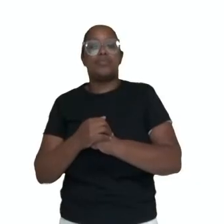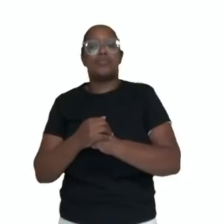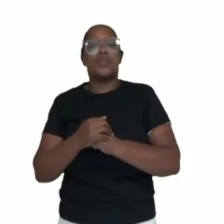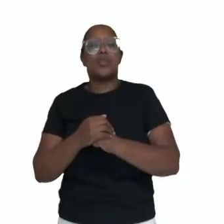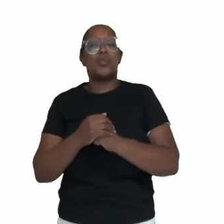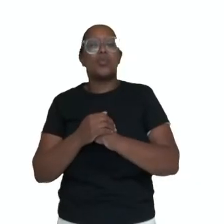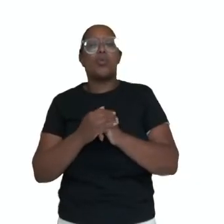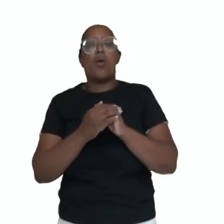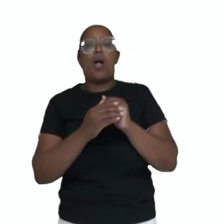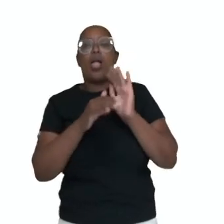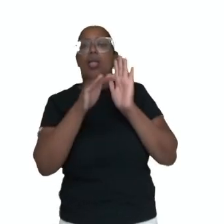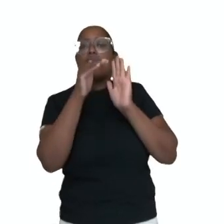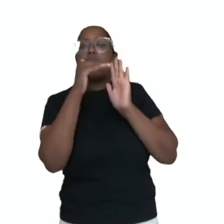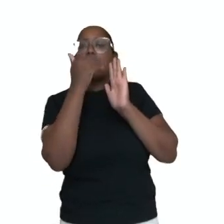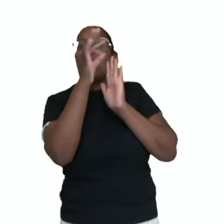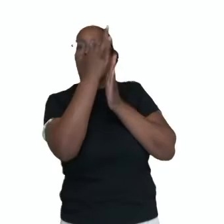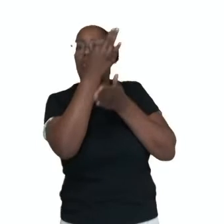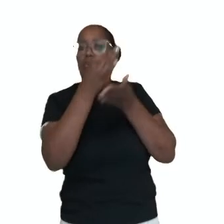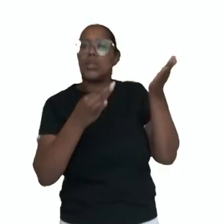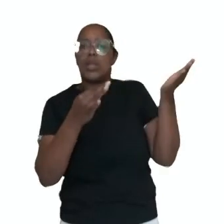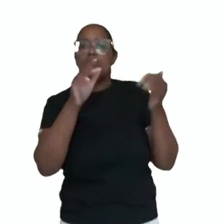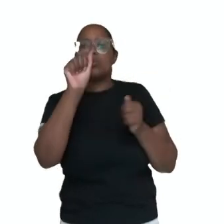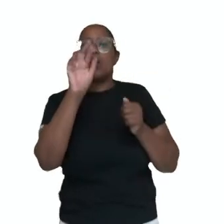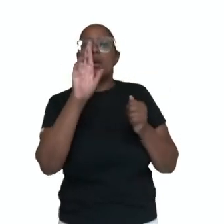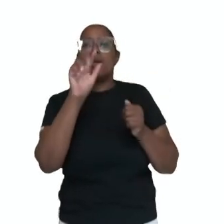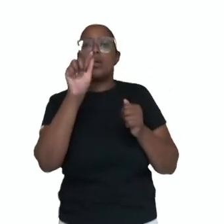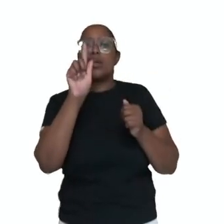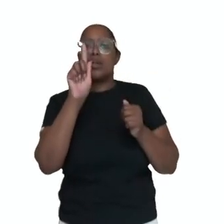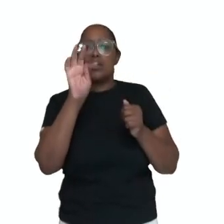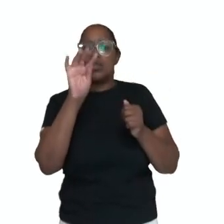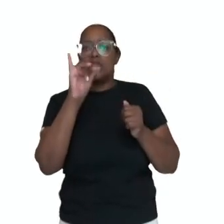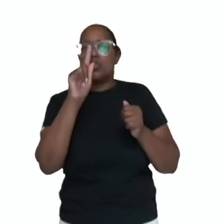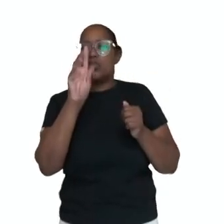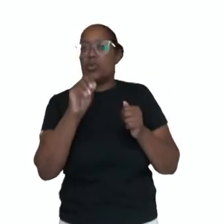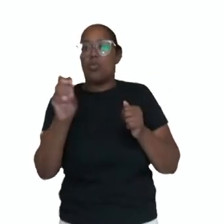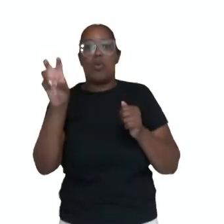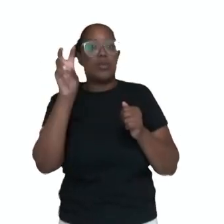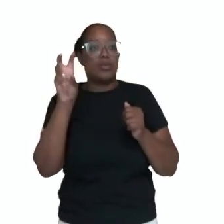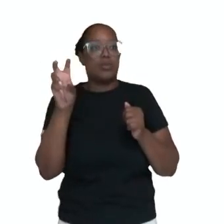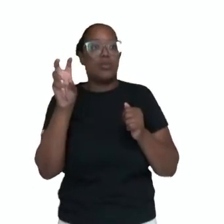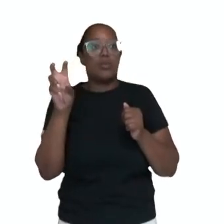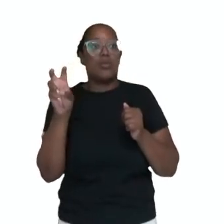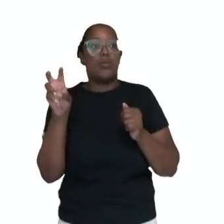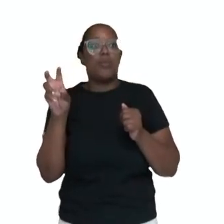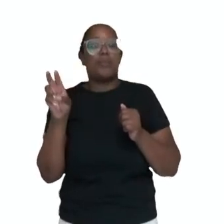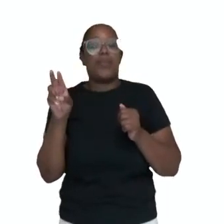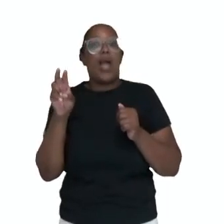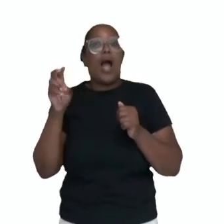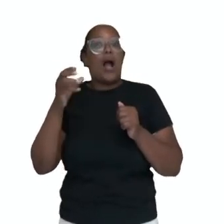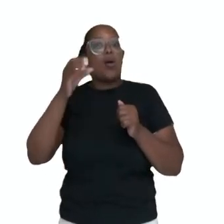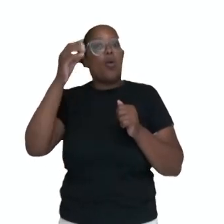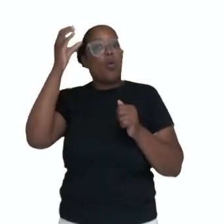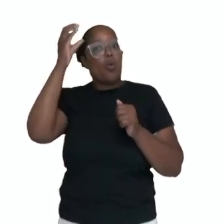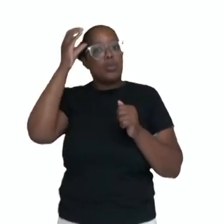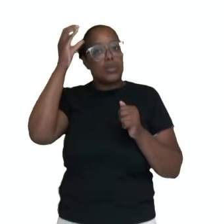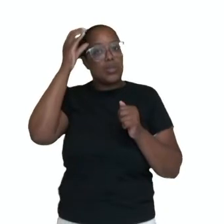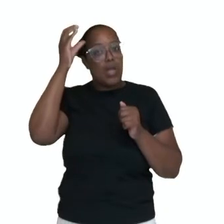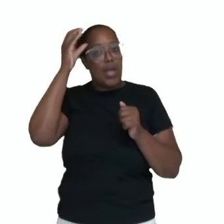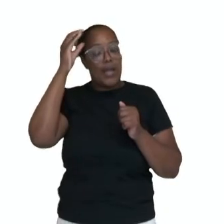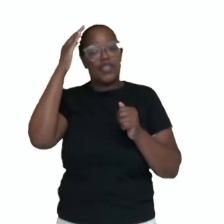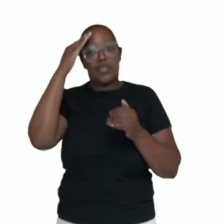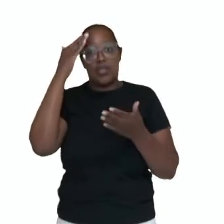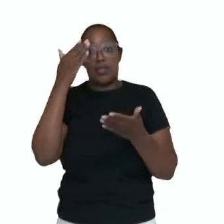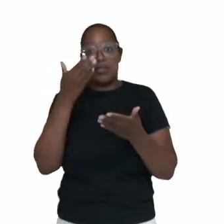Olha só o que diz o artigo 5º. É inviolável a liberdade de consciência e de crença,